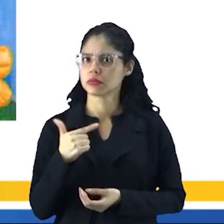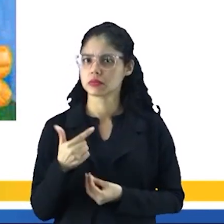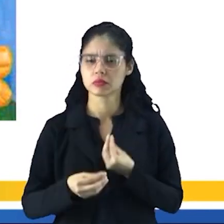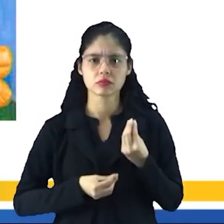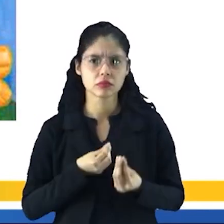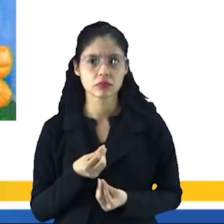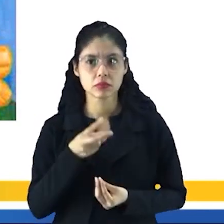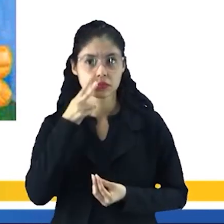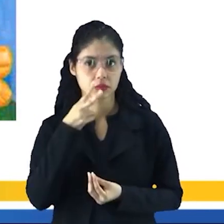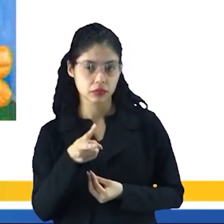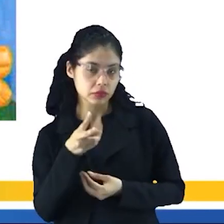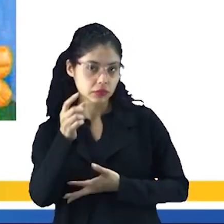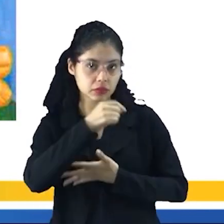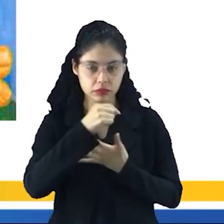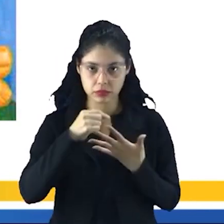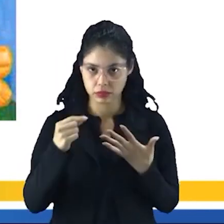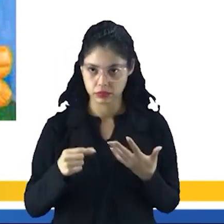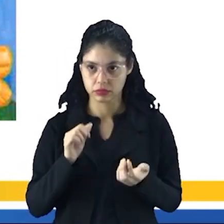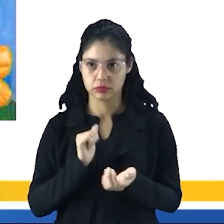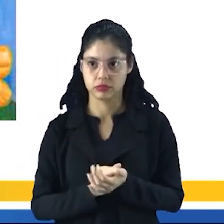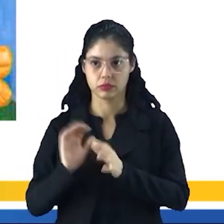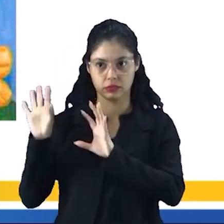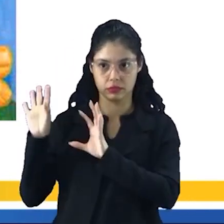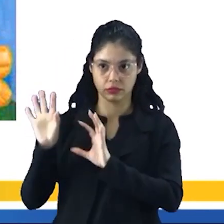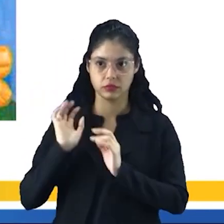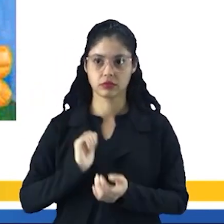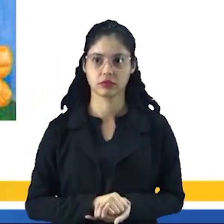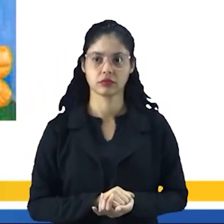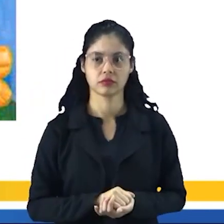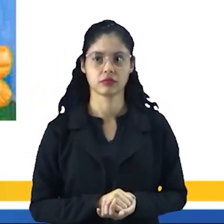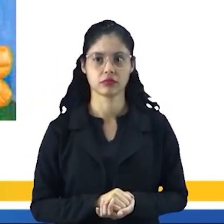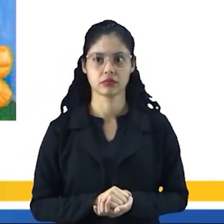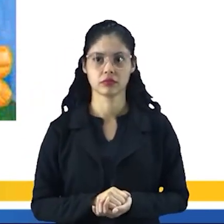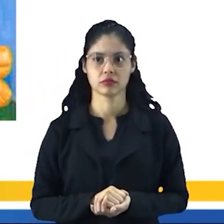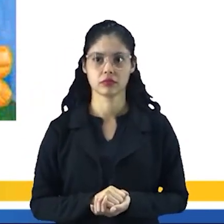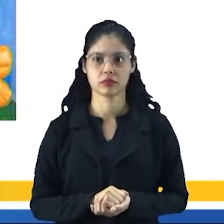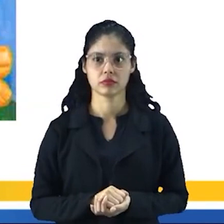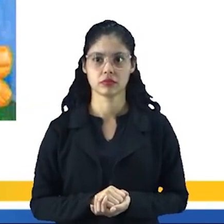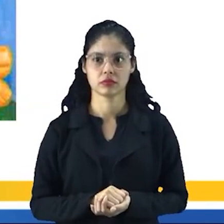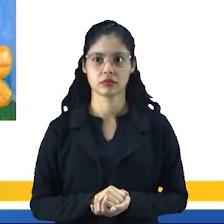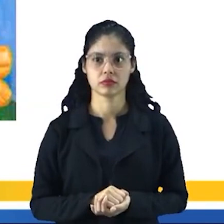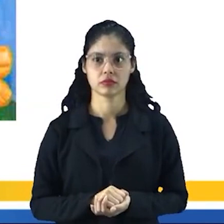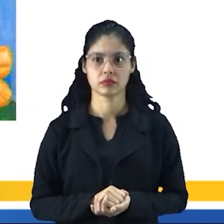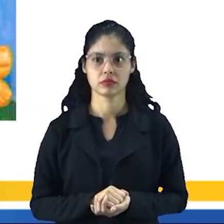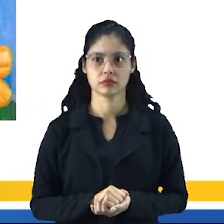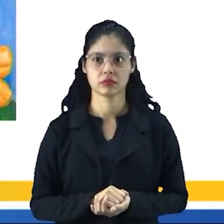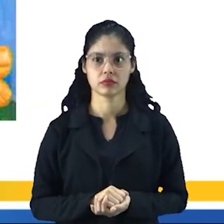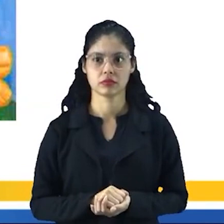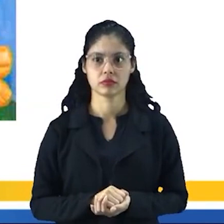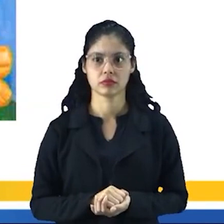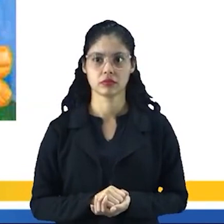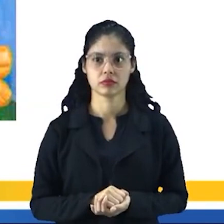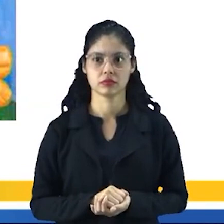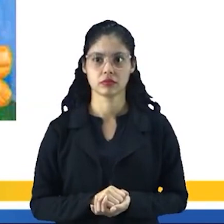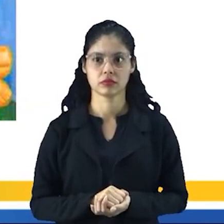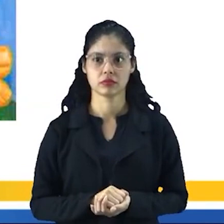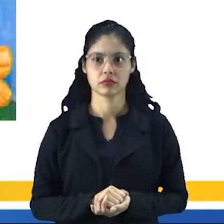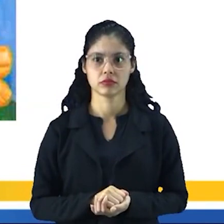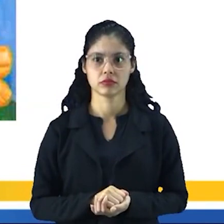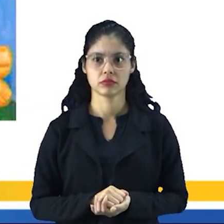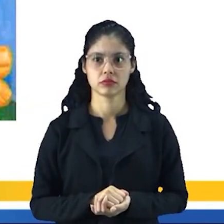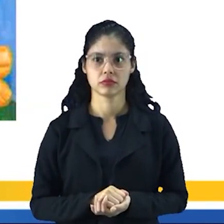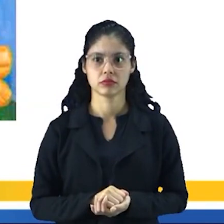impossível desses elementos acontecerem dessa forma. Na obra de Ismael Neri, eu tenho uma boca que une as duas